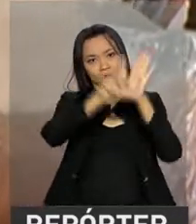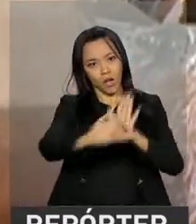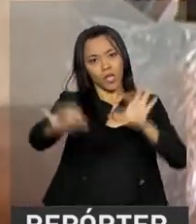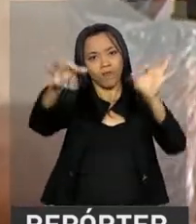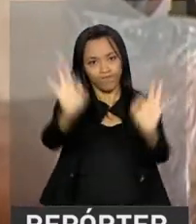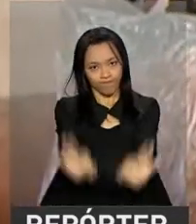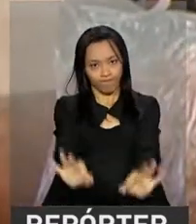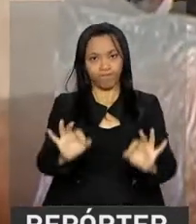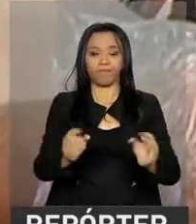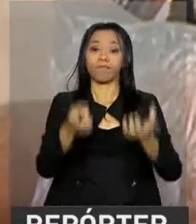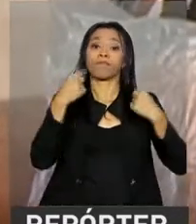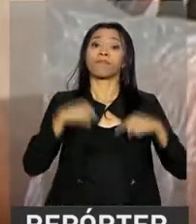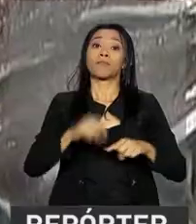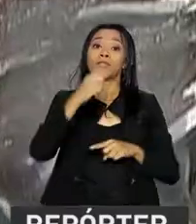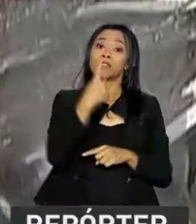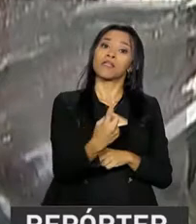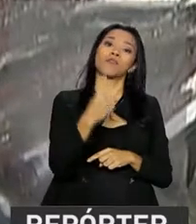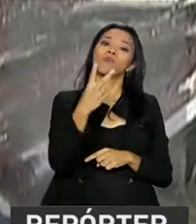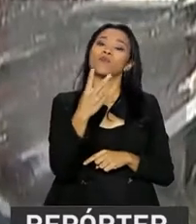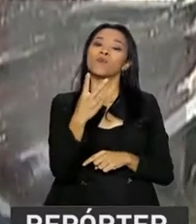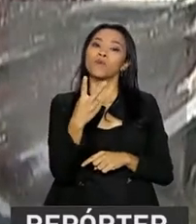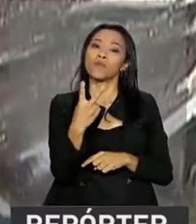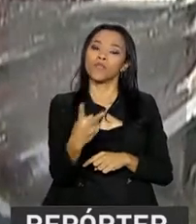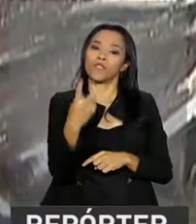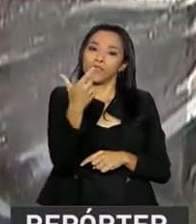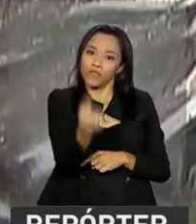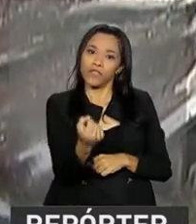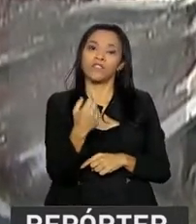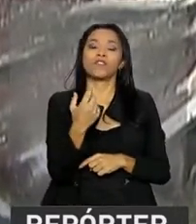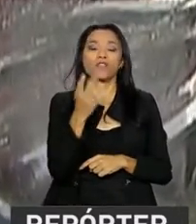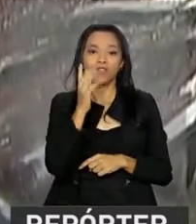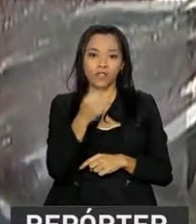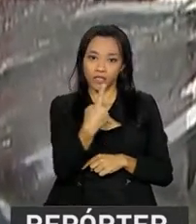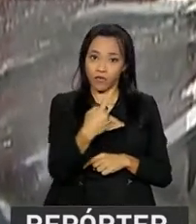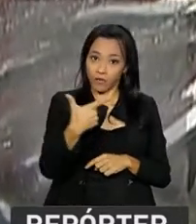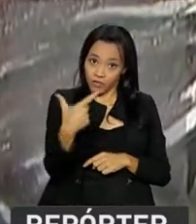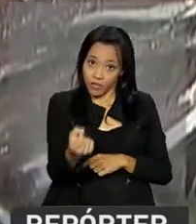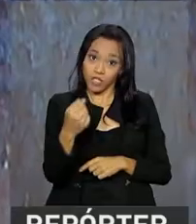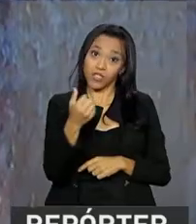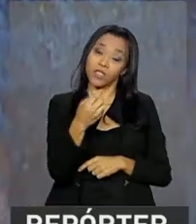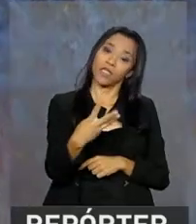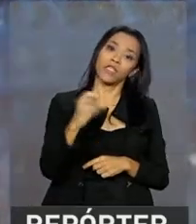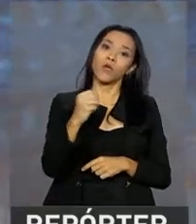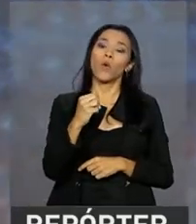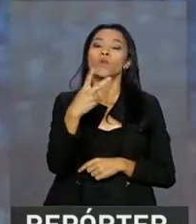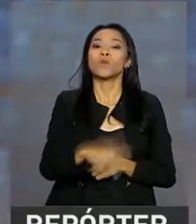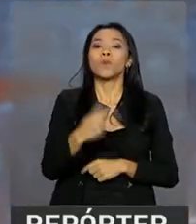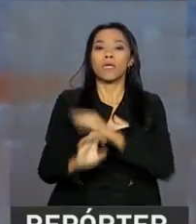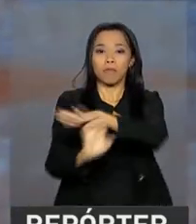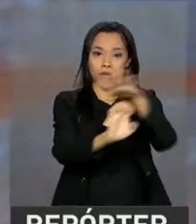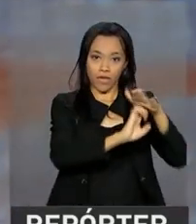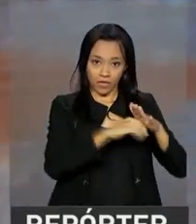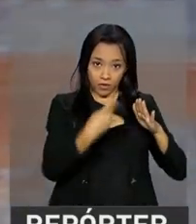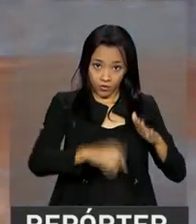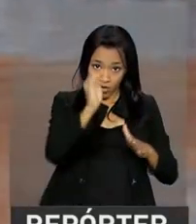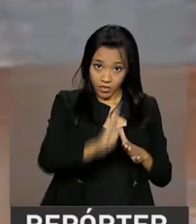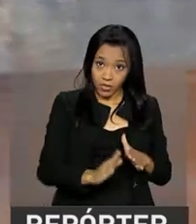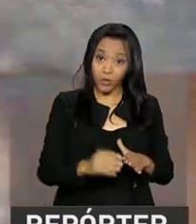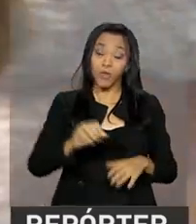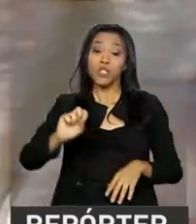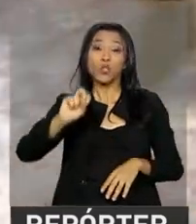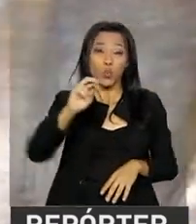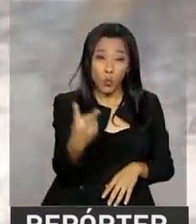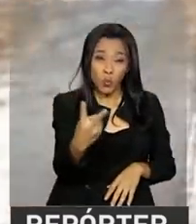brasileira 121 amostras foram recolhidas em 38 empresas nacionais com o serviço de inspeção federal e em